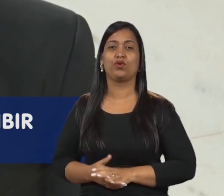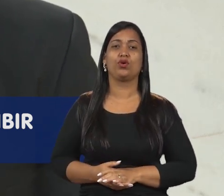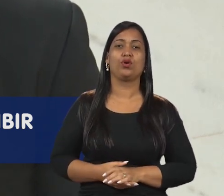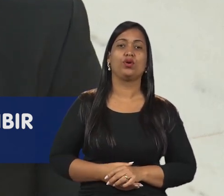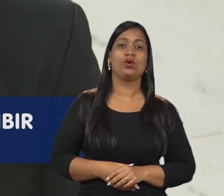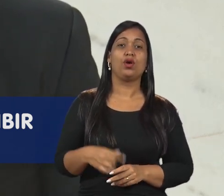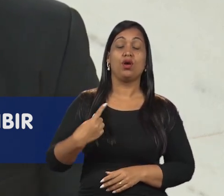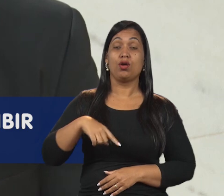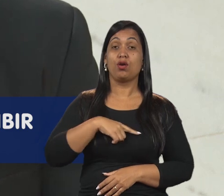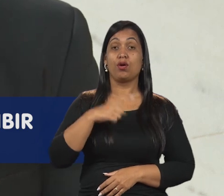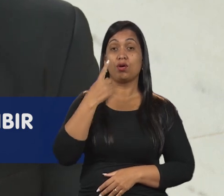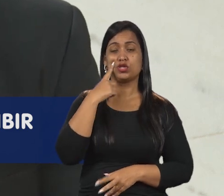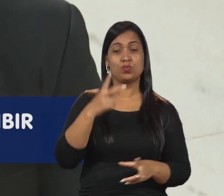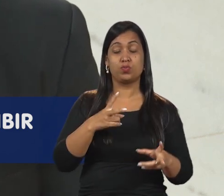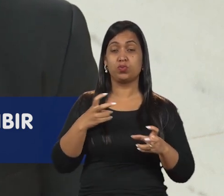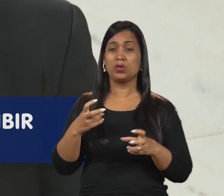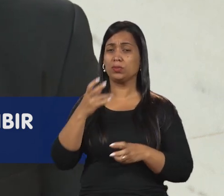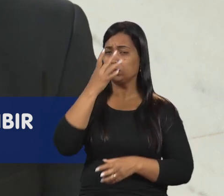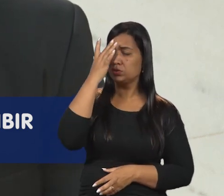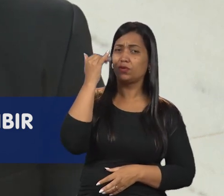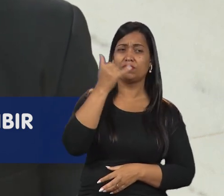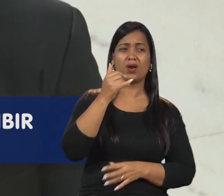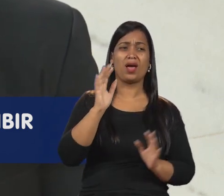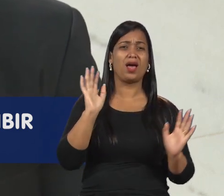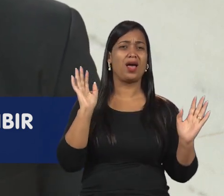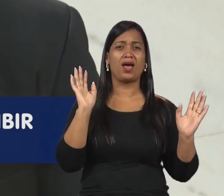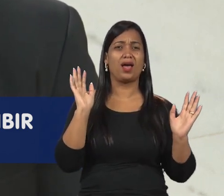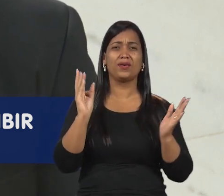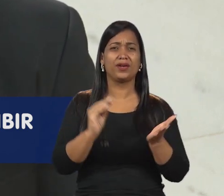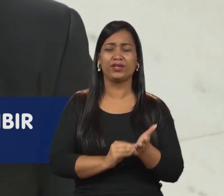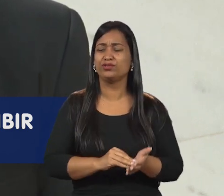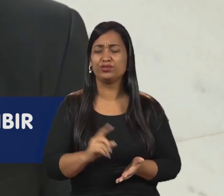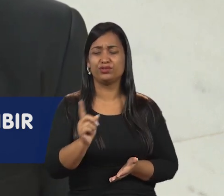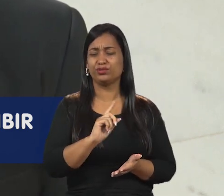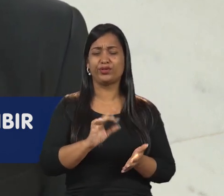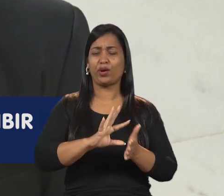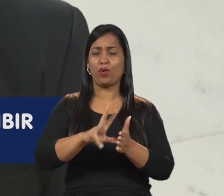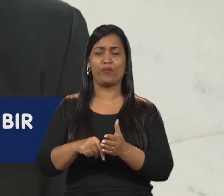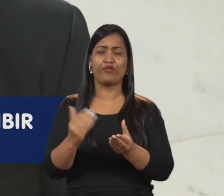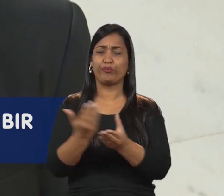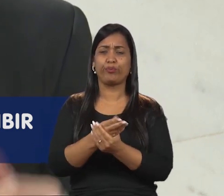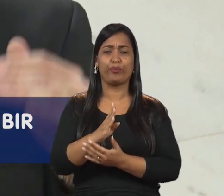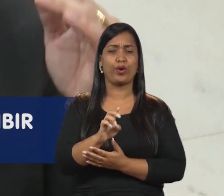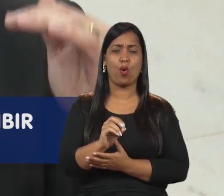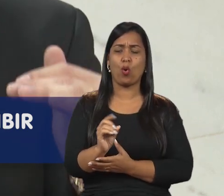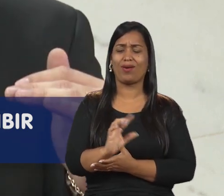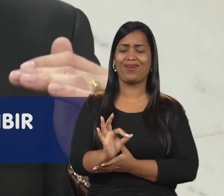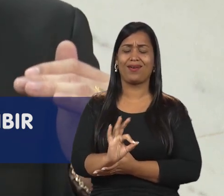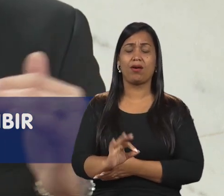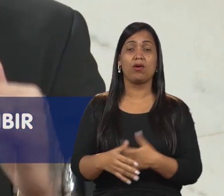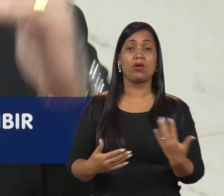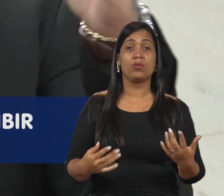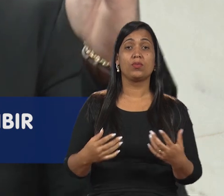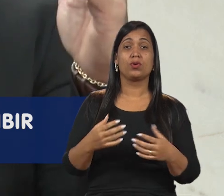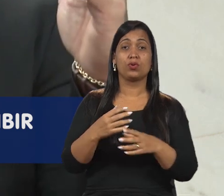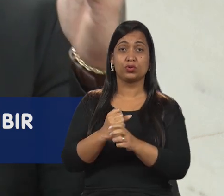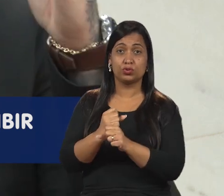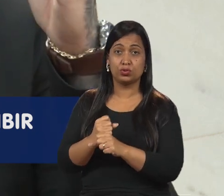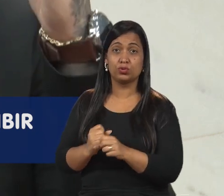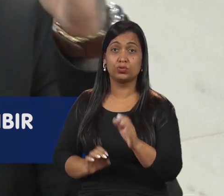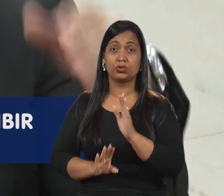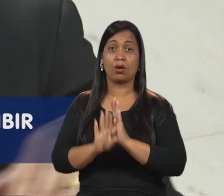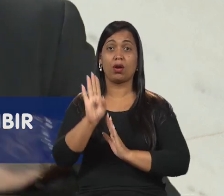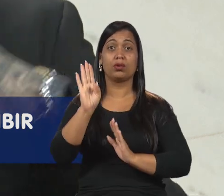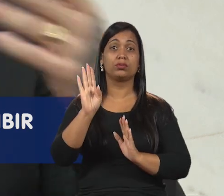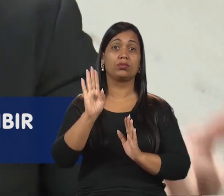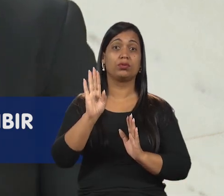aqui percebeu isso. Muita gente falou, eu nem registrei o furto. Então, a gente percebe que os números que são altos, na